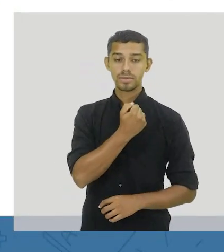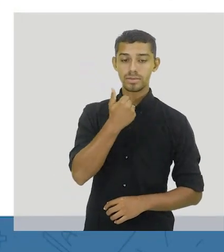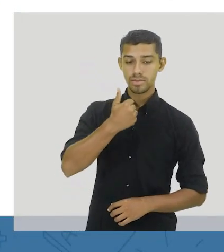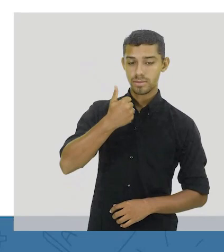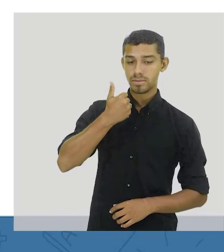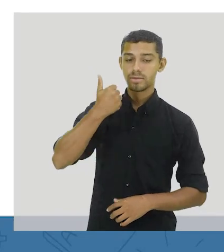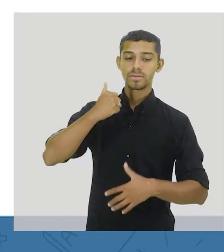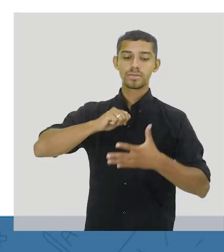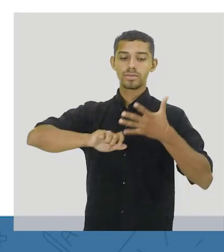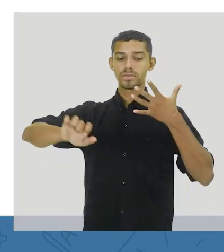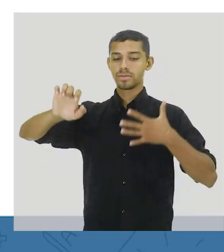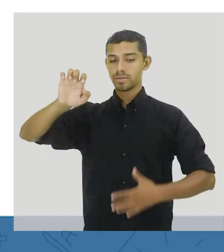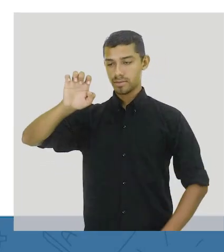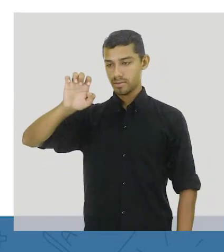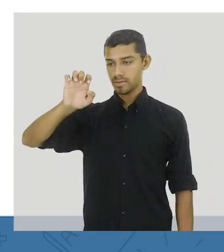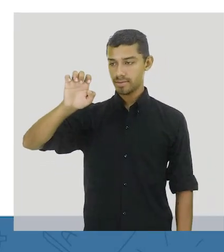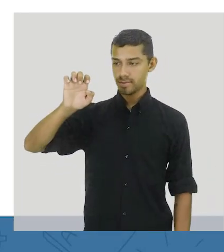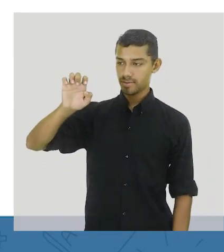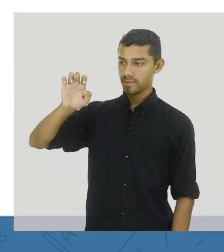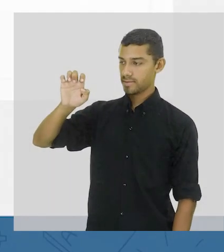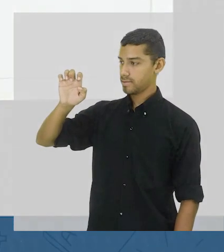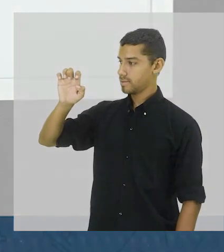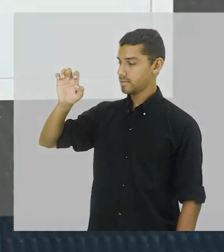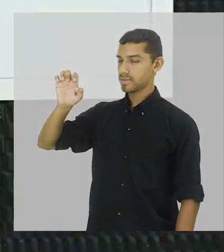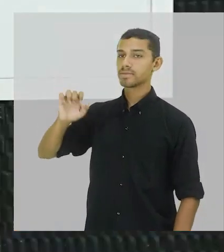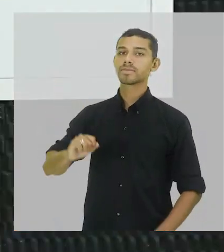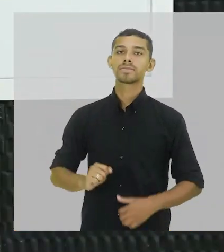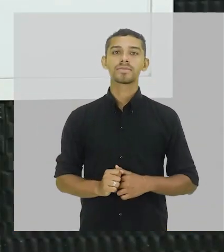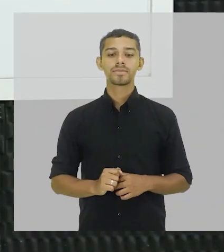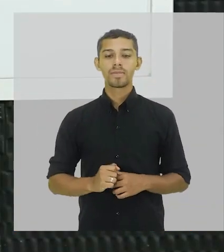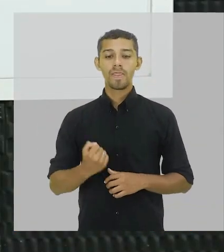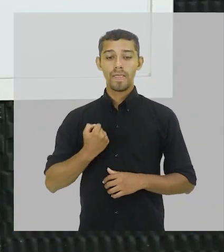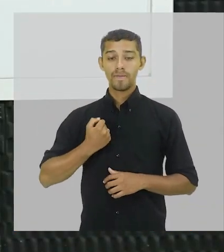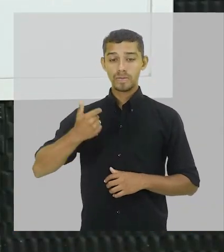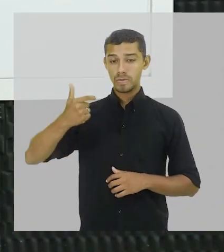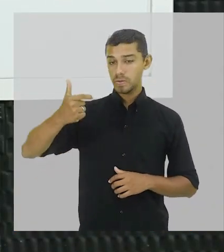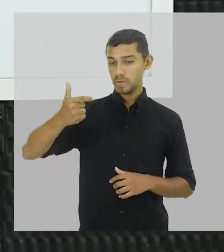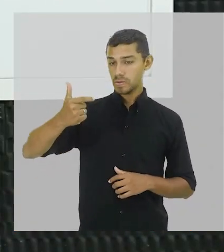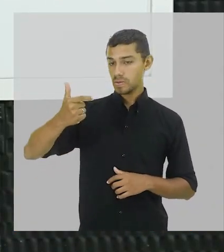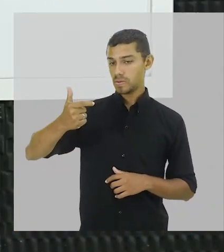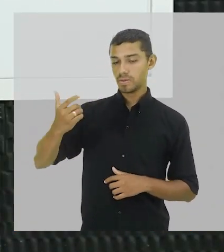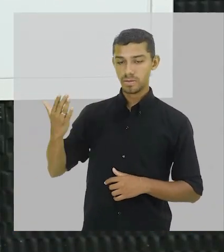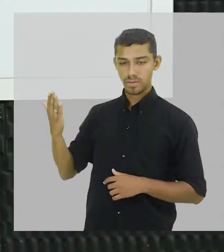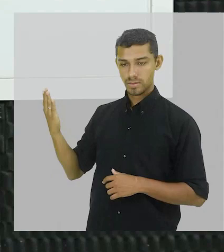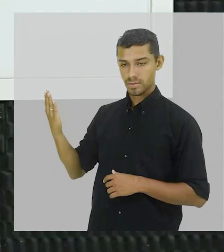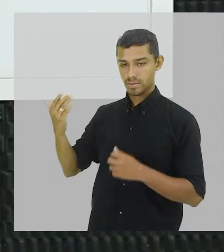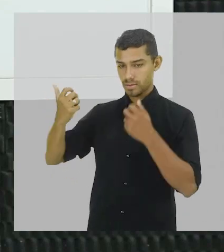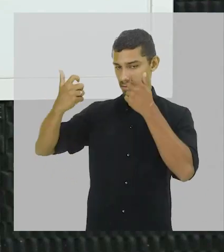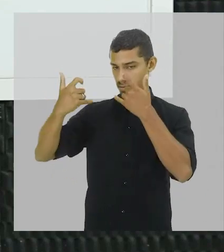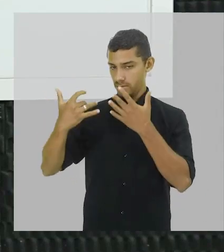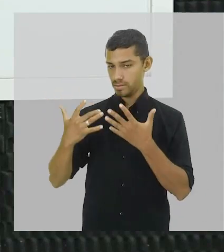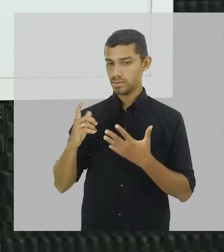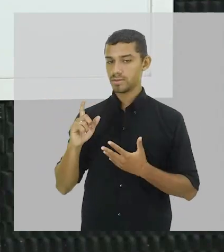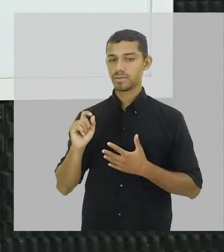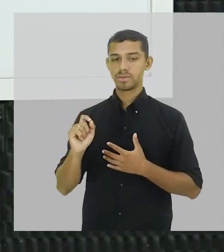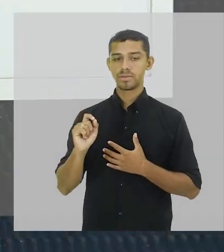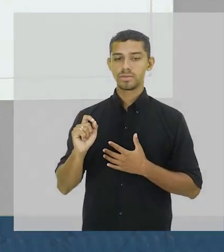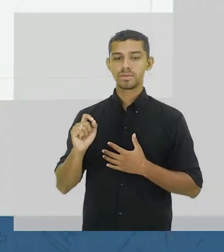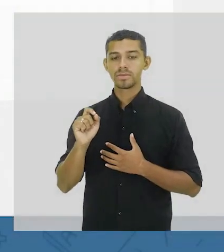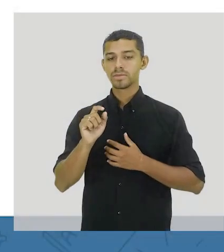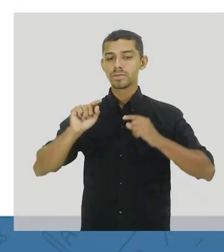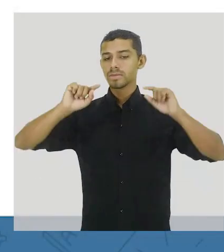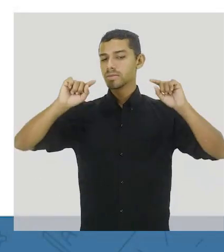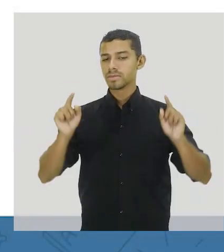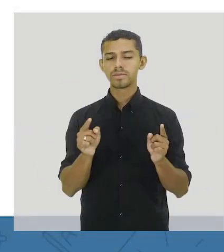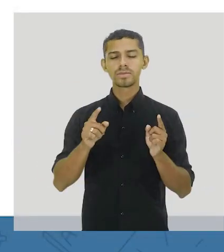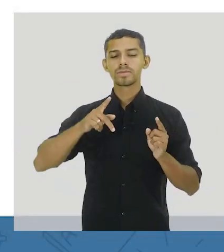E. Vamos para a segunda questão. A questão diz o seguinte: em